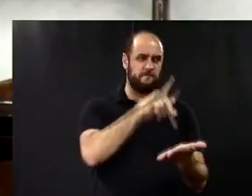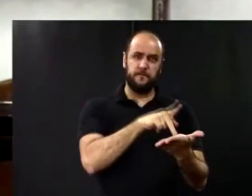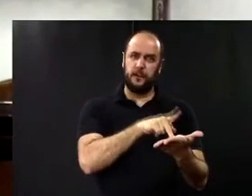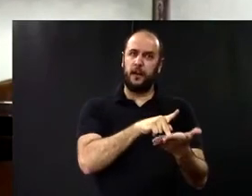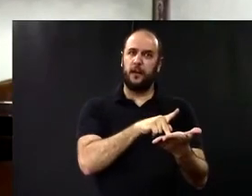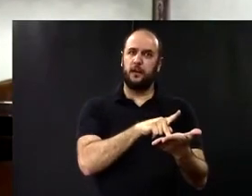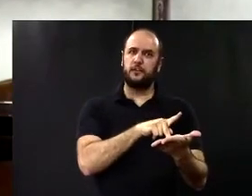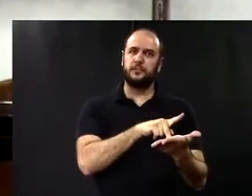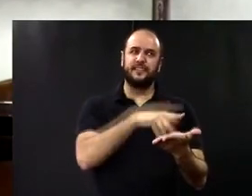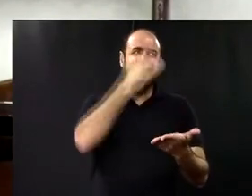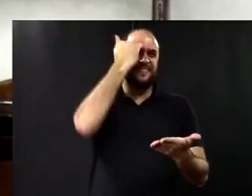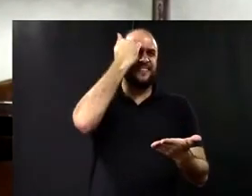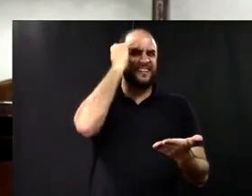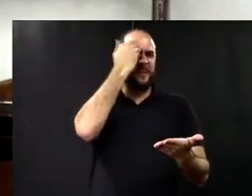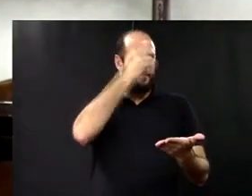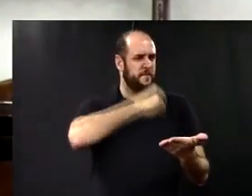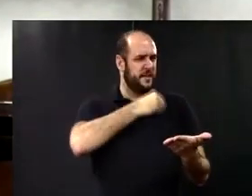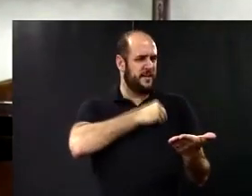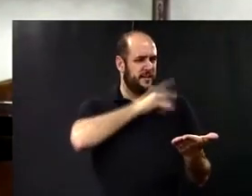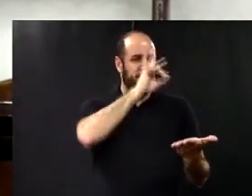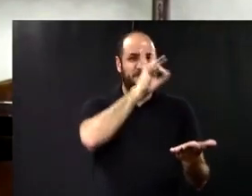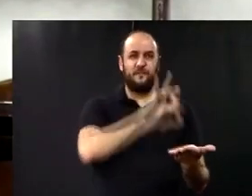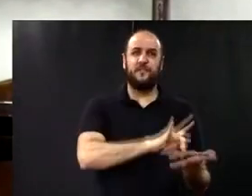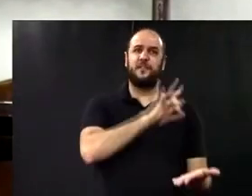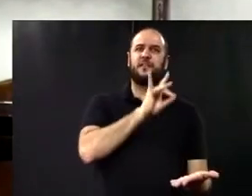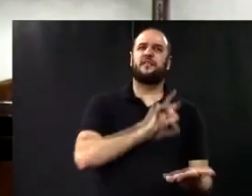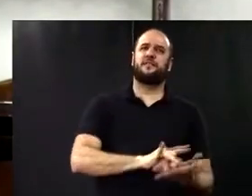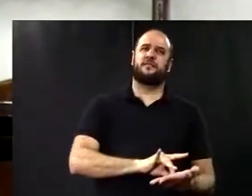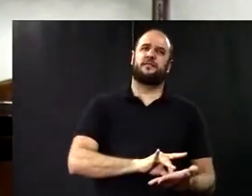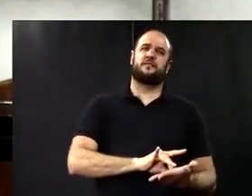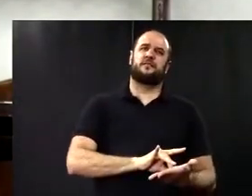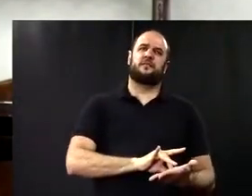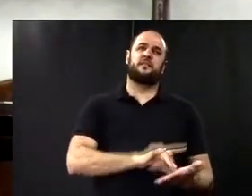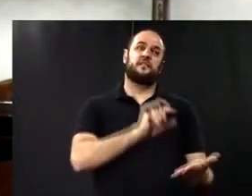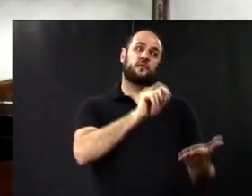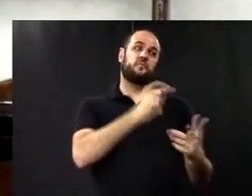do pecado e a realidade que ele praticou,